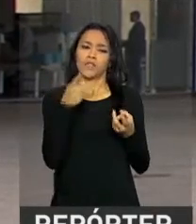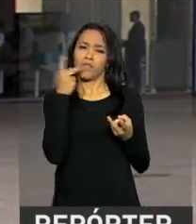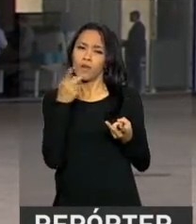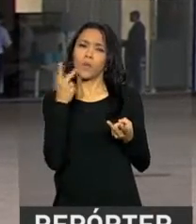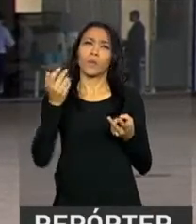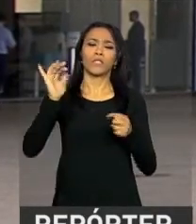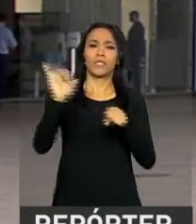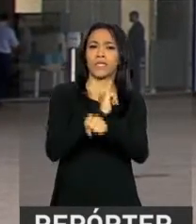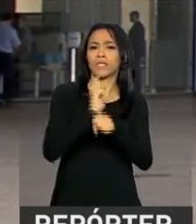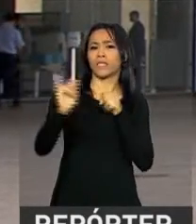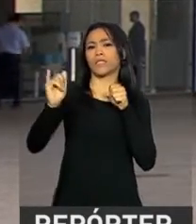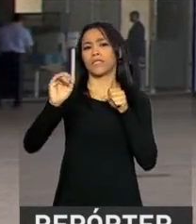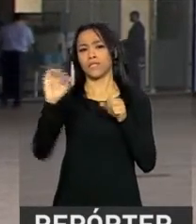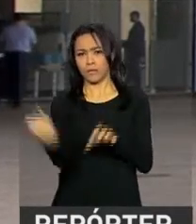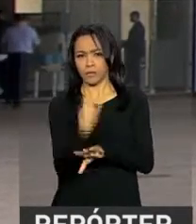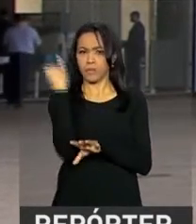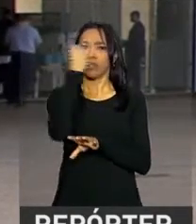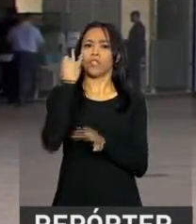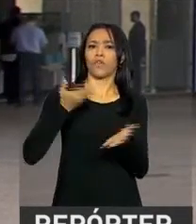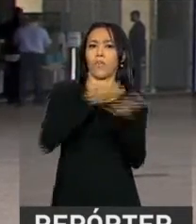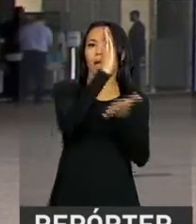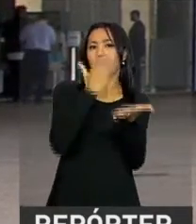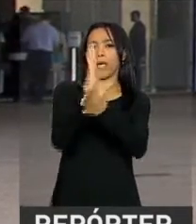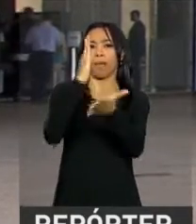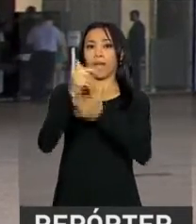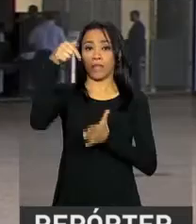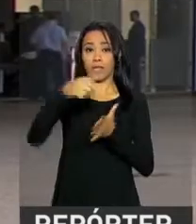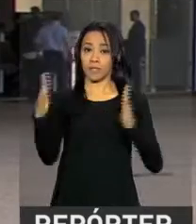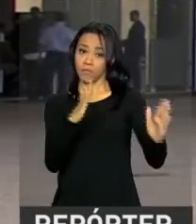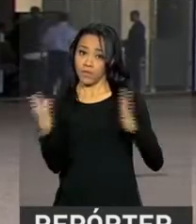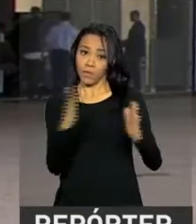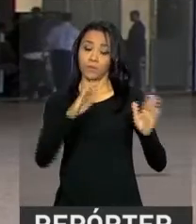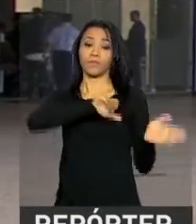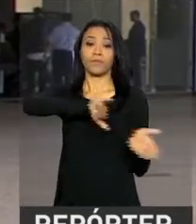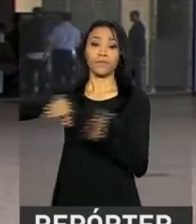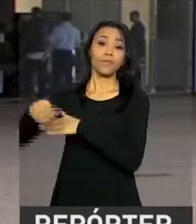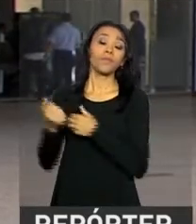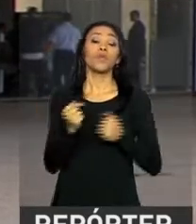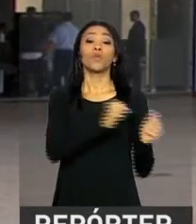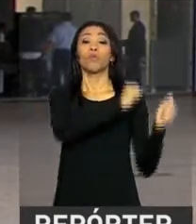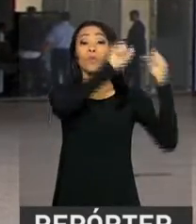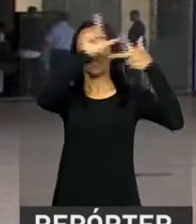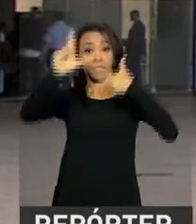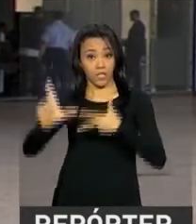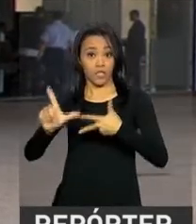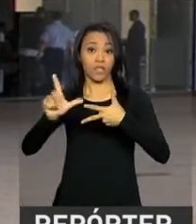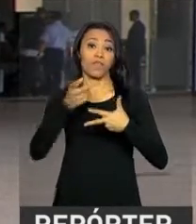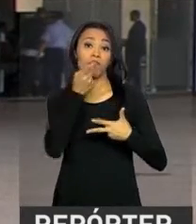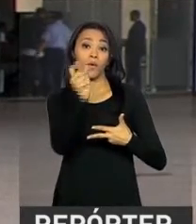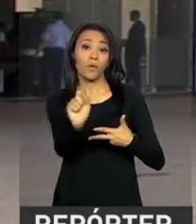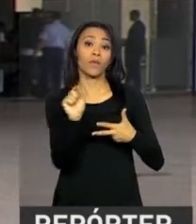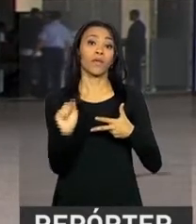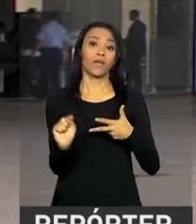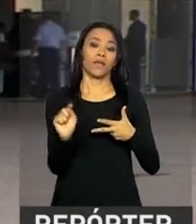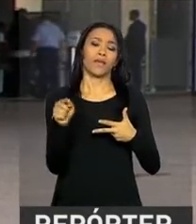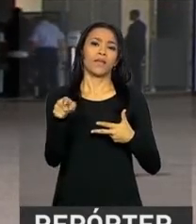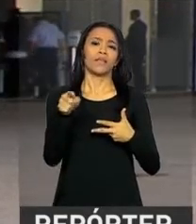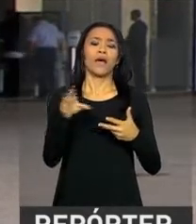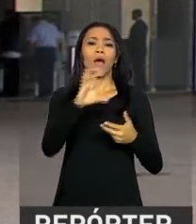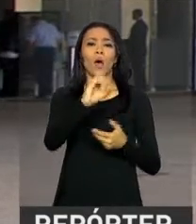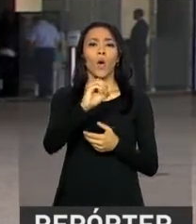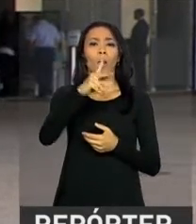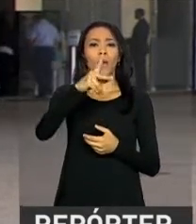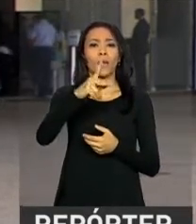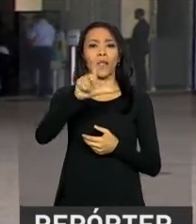medidas importantes que foram aprovadas nesse período. No Poder Legislativo, o presidente em exercício também comentou sobre a Operação Lava